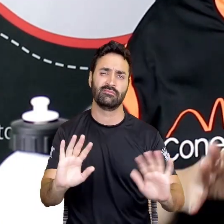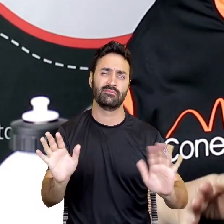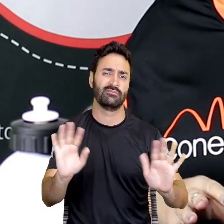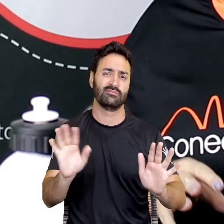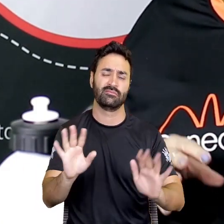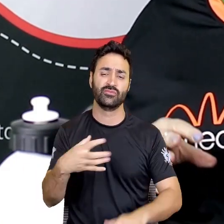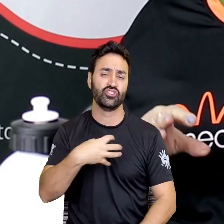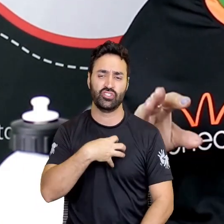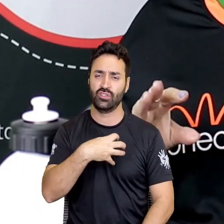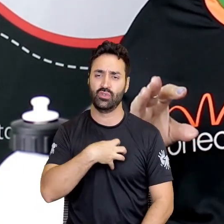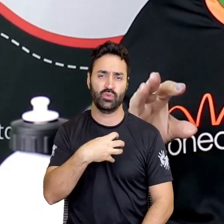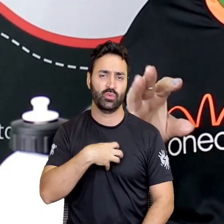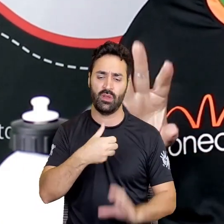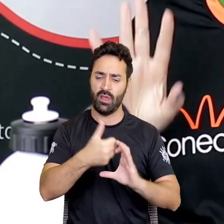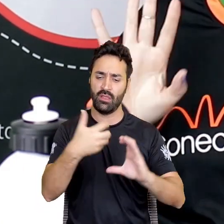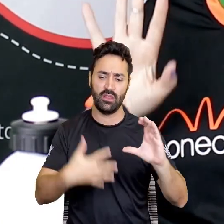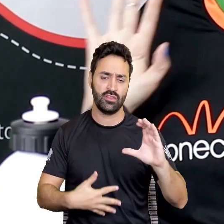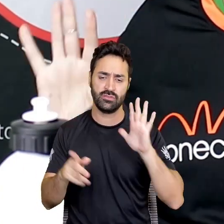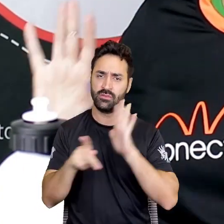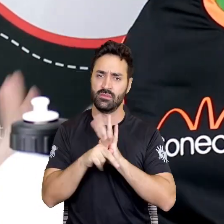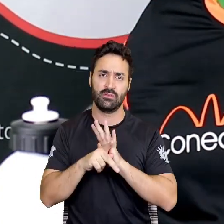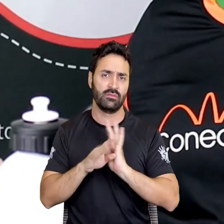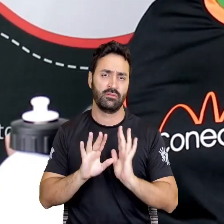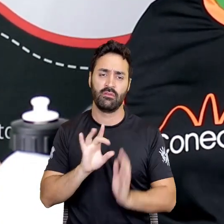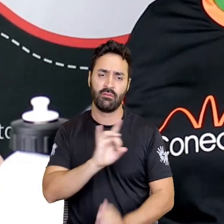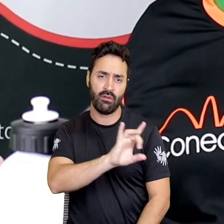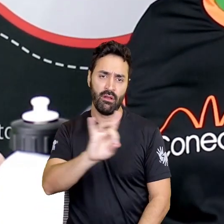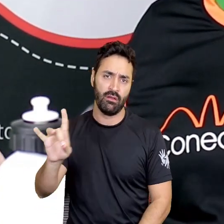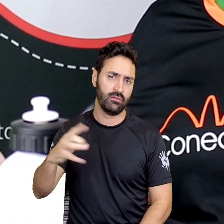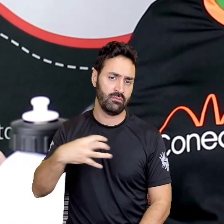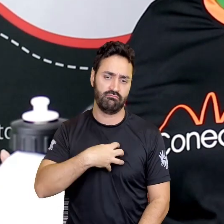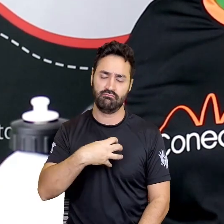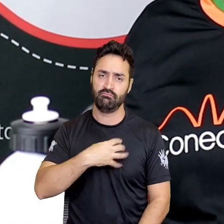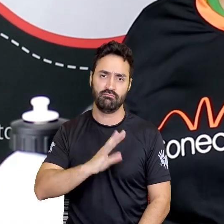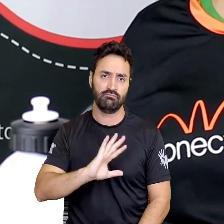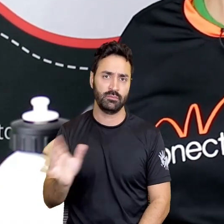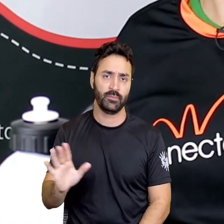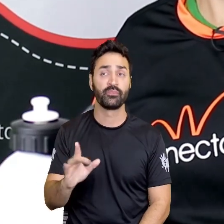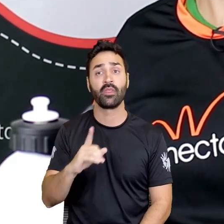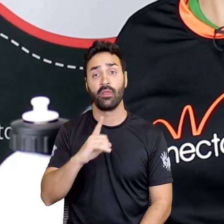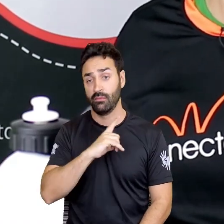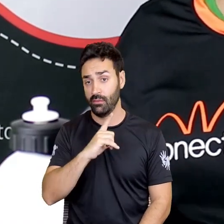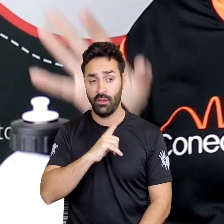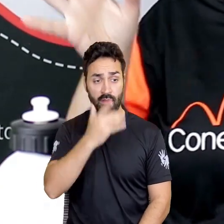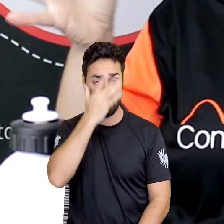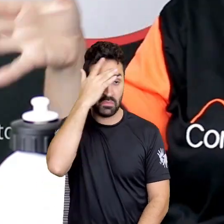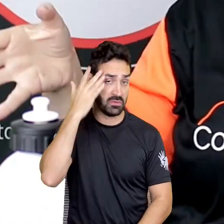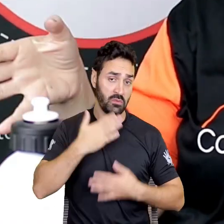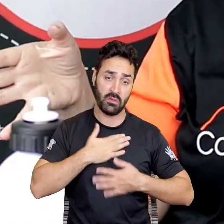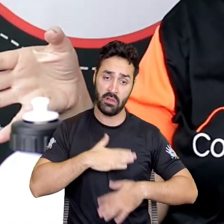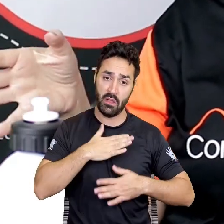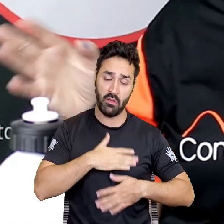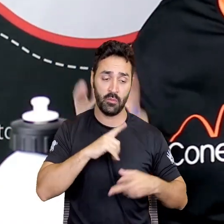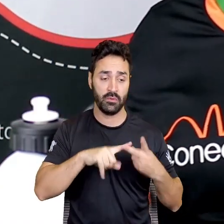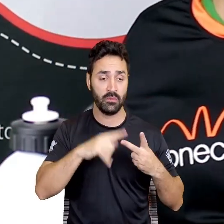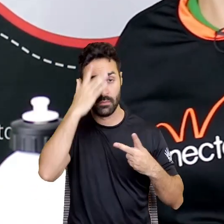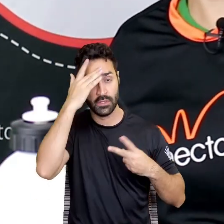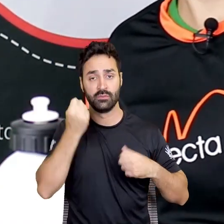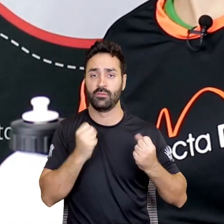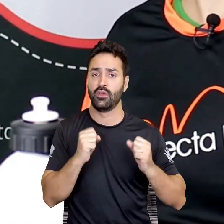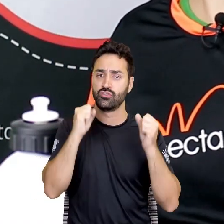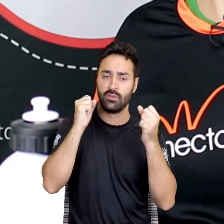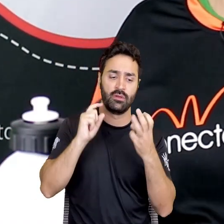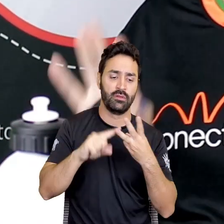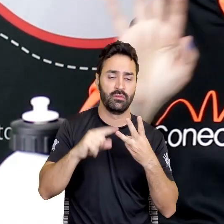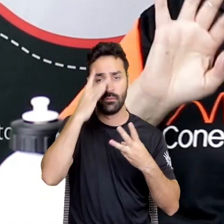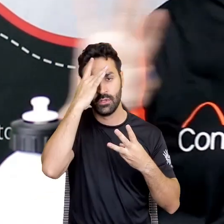temperamento é de cada um. Tem pessoas que são mais calmas, tem pessoas que são mais agitadas, tem pessoas